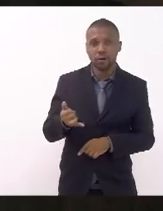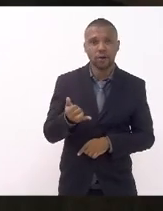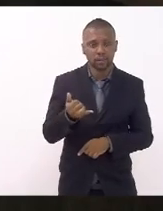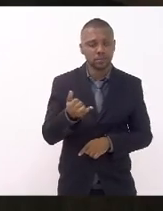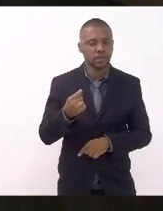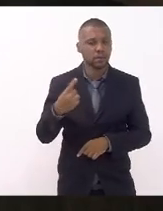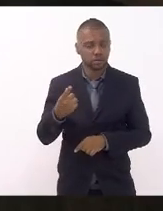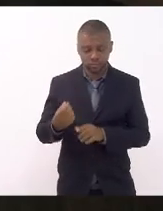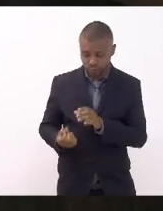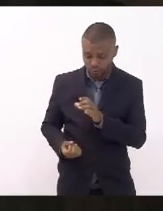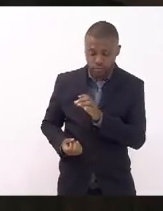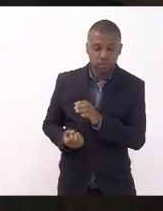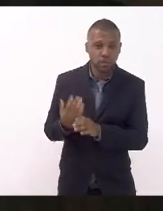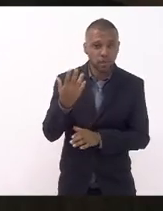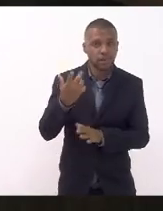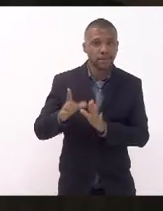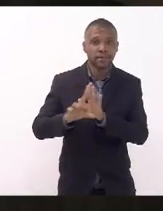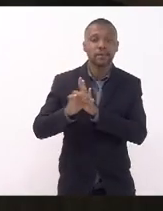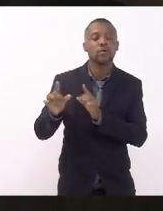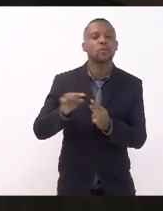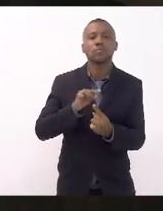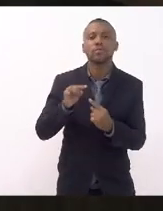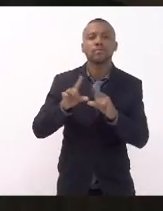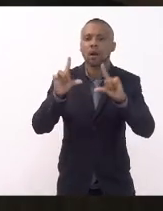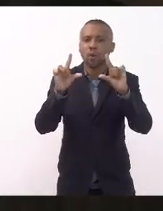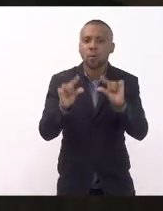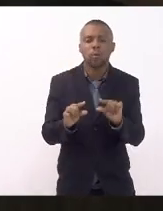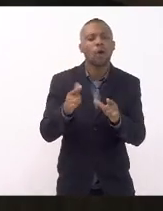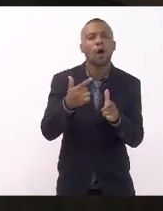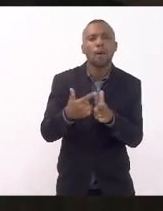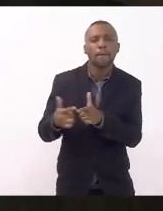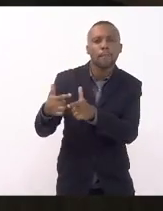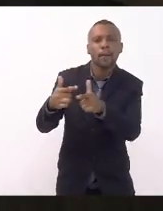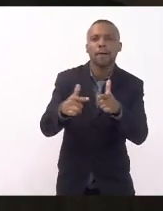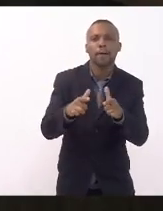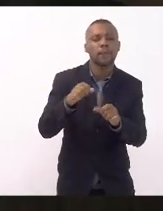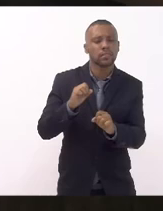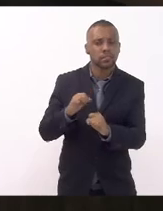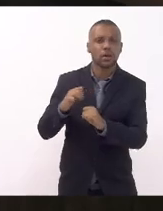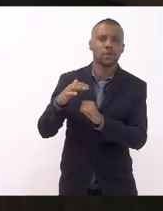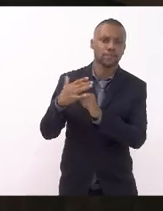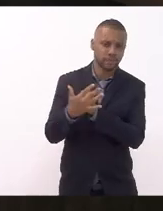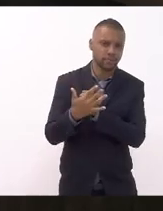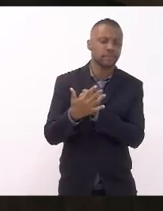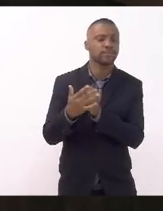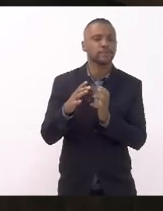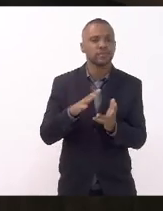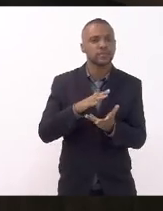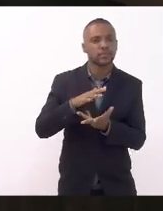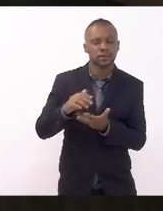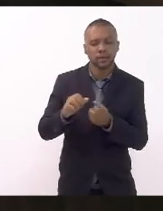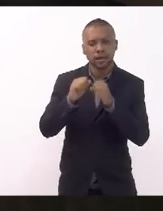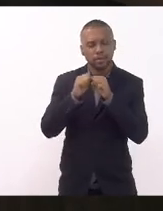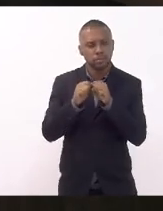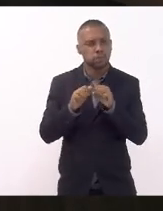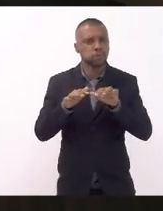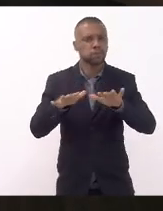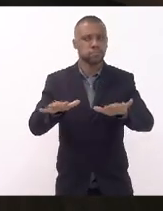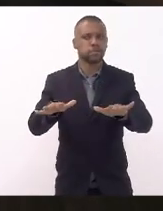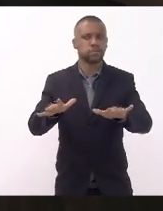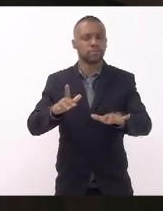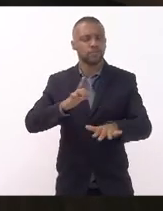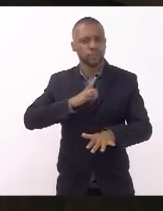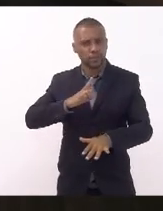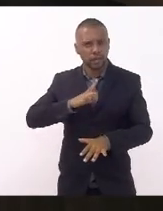foi instituída para mitigar os efeitos da Covid-19, da pandemia, seja em relação